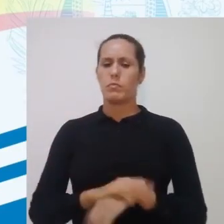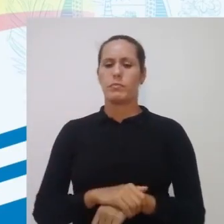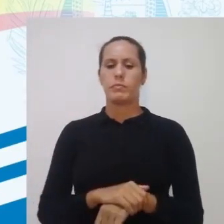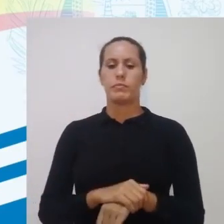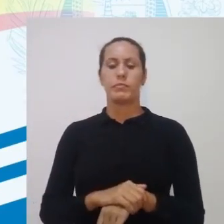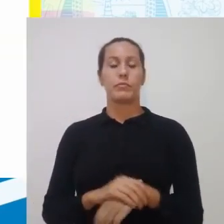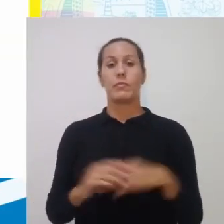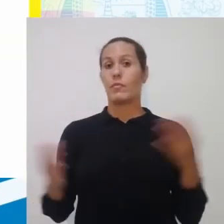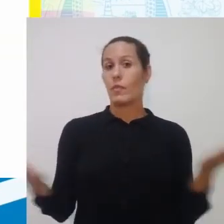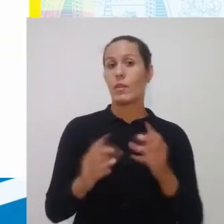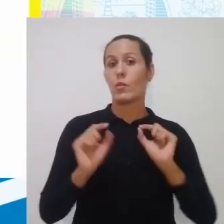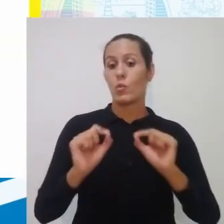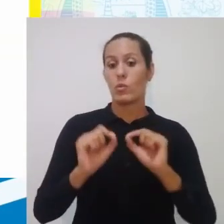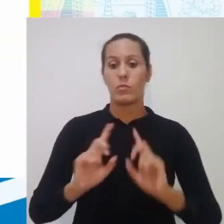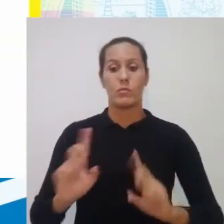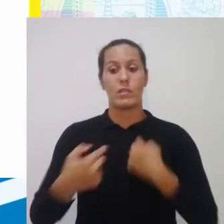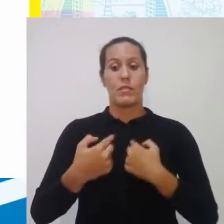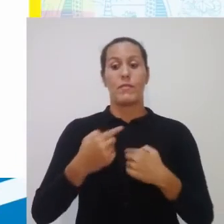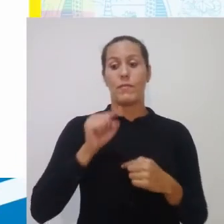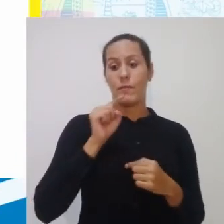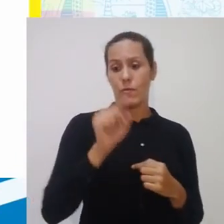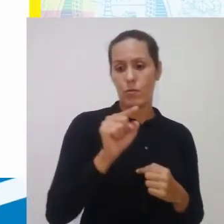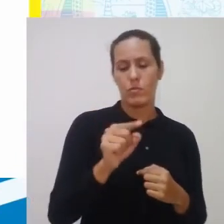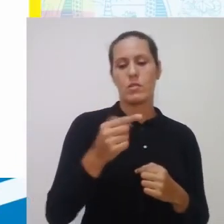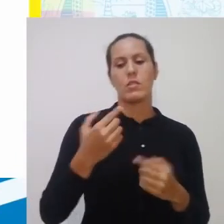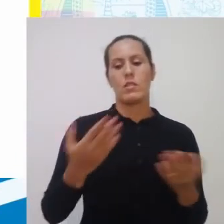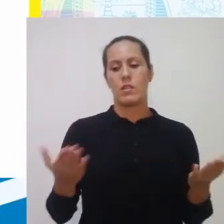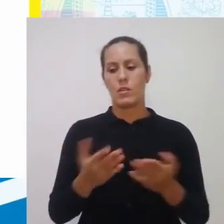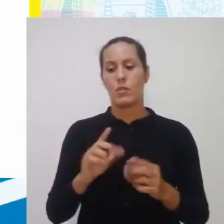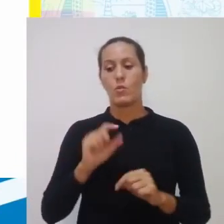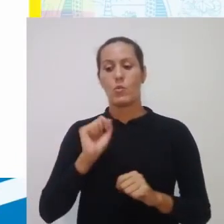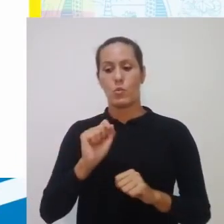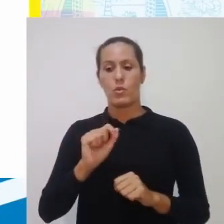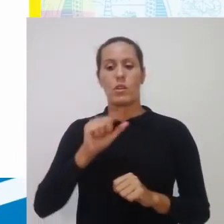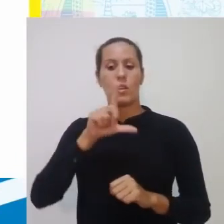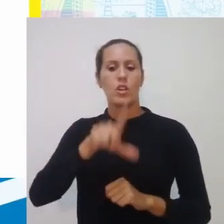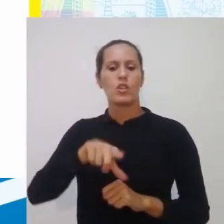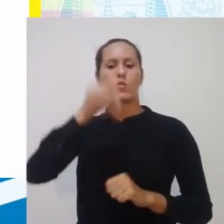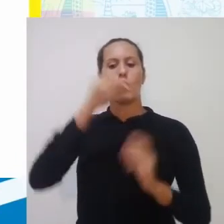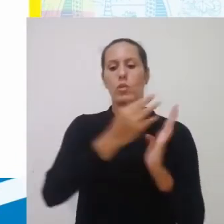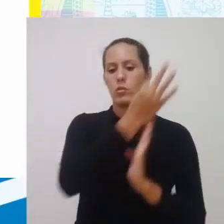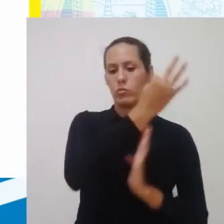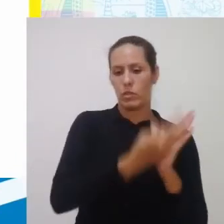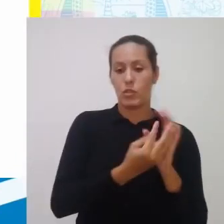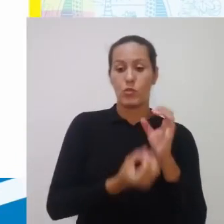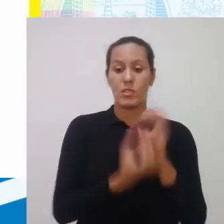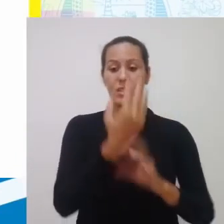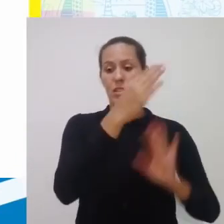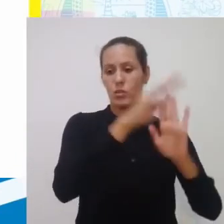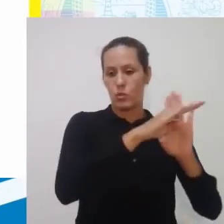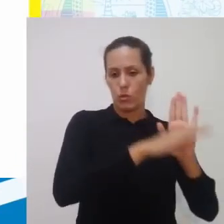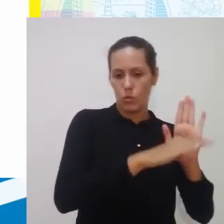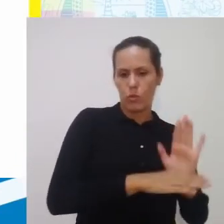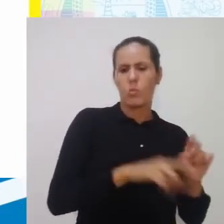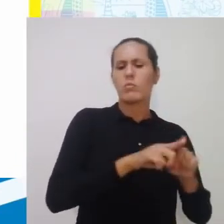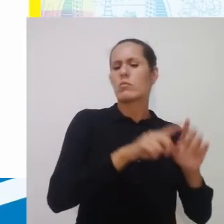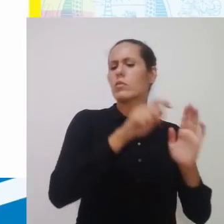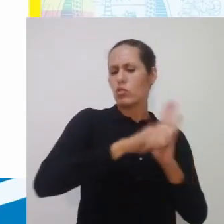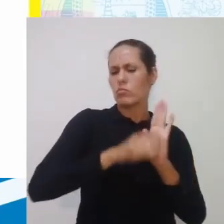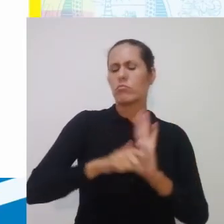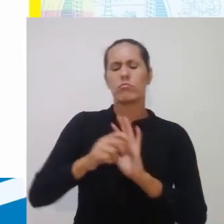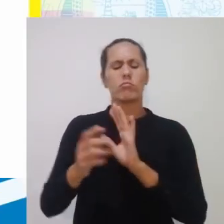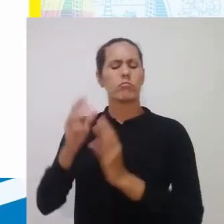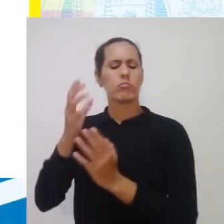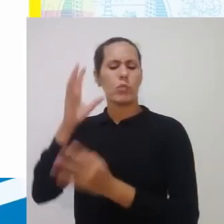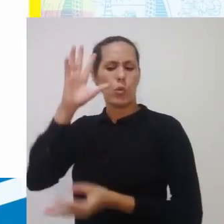ficou completo. Agora é com você. Eu vou lançar um desafio. Escolha um texto, crie tópicos